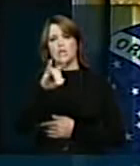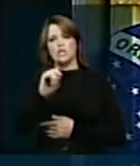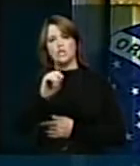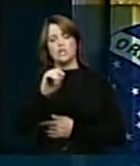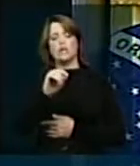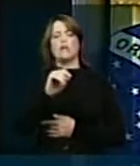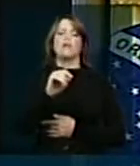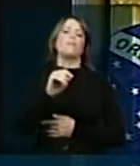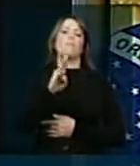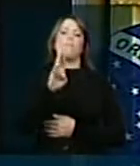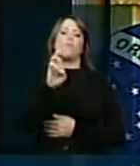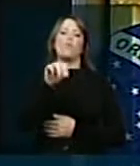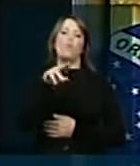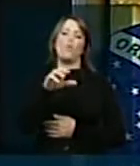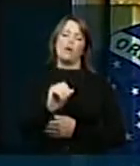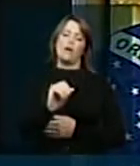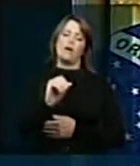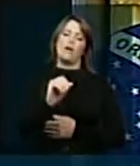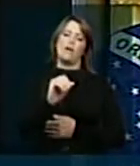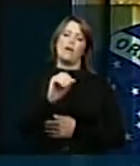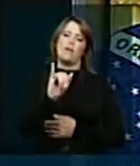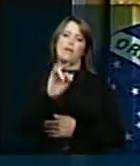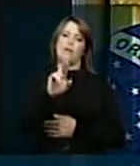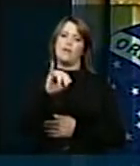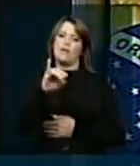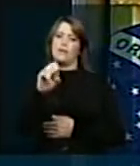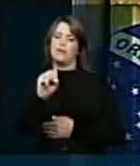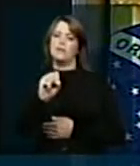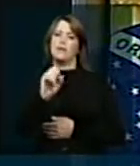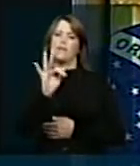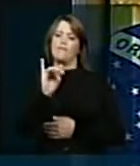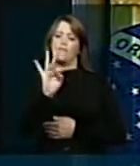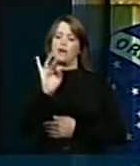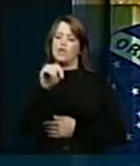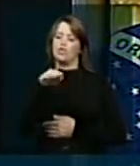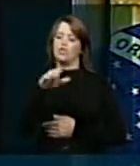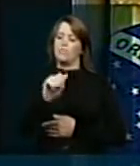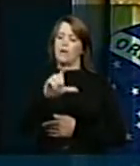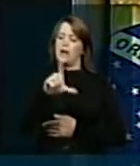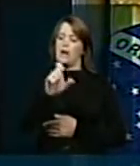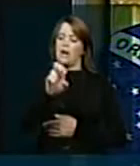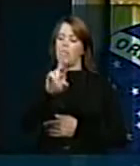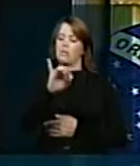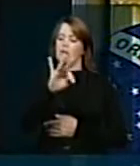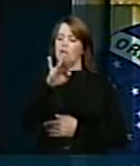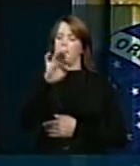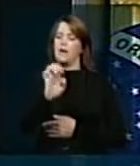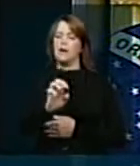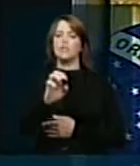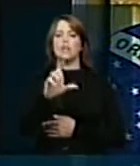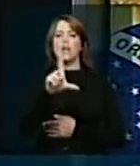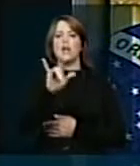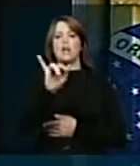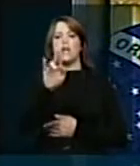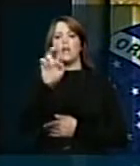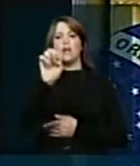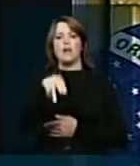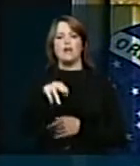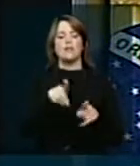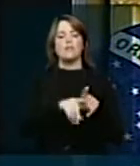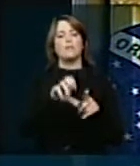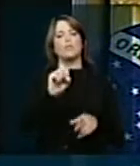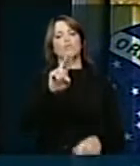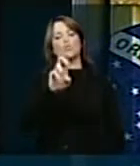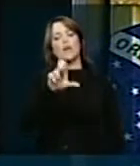Silva, Bruna Furlan, Dona Iris de Araújo, Fátima Pelaz, Lauriete, Lilian Sá e Sueli Vidigal.